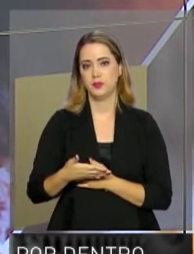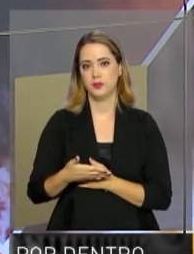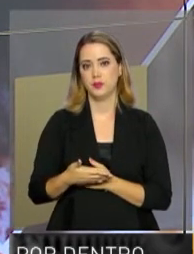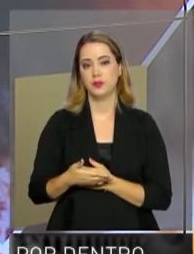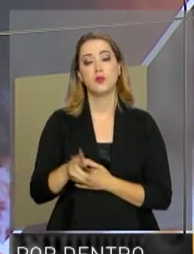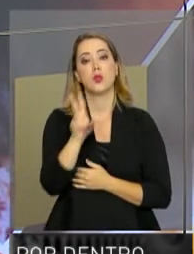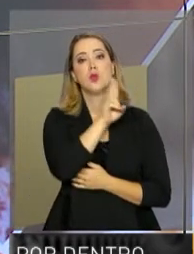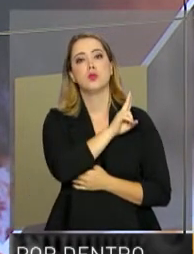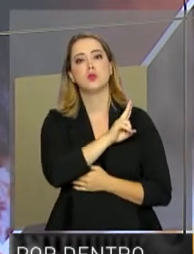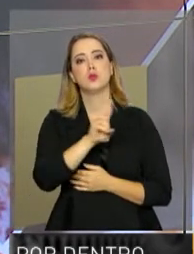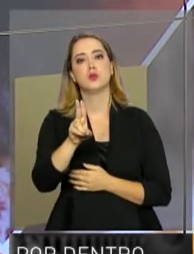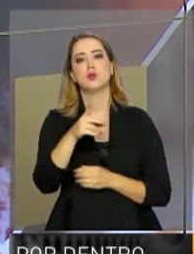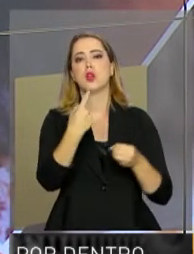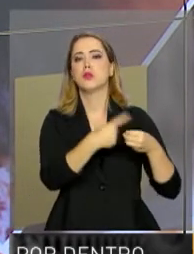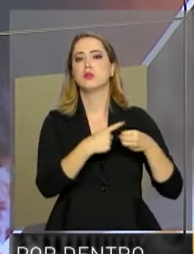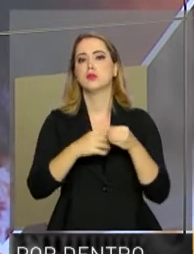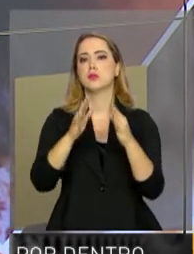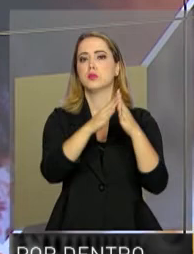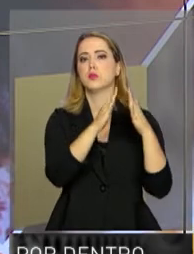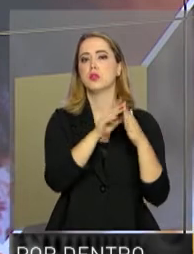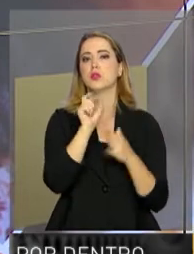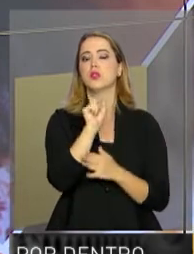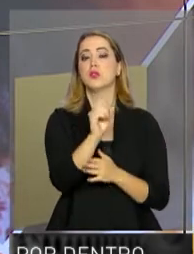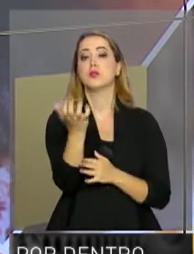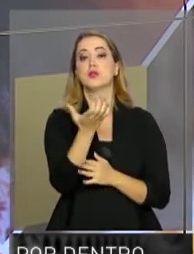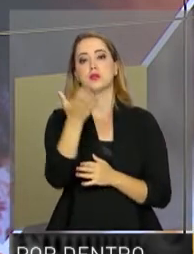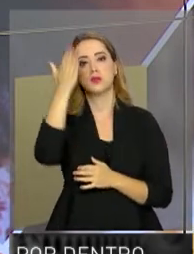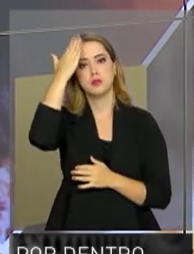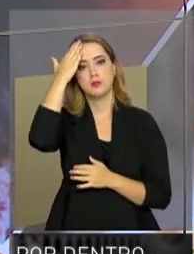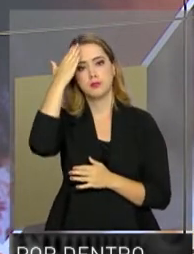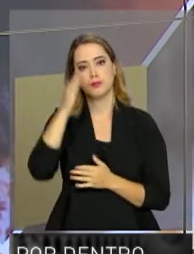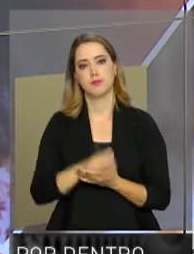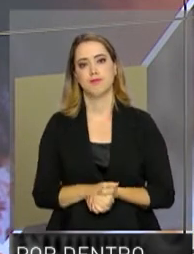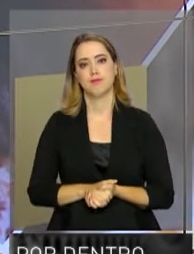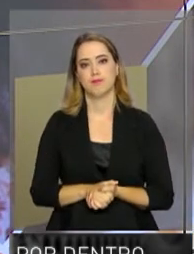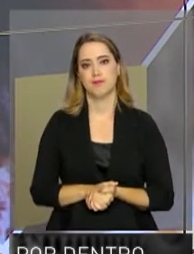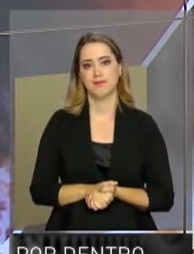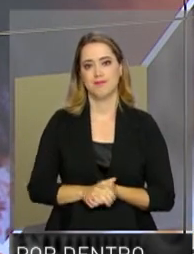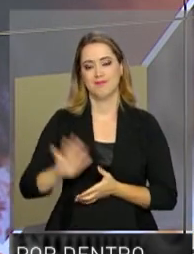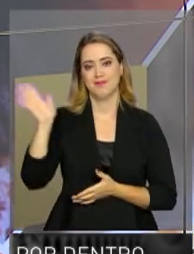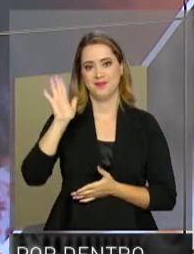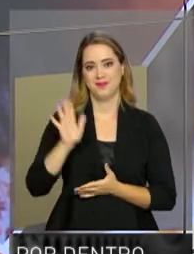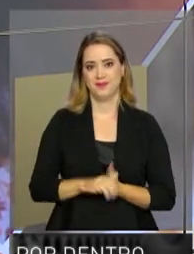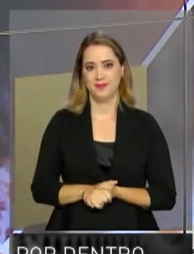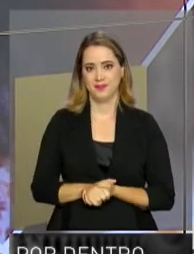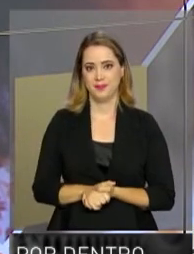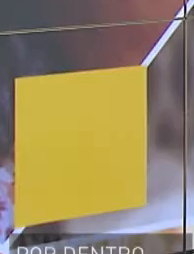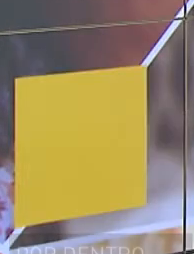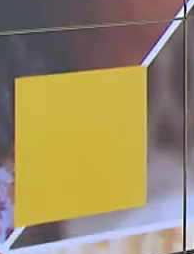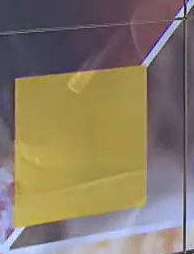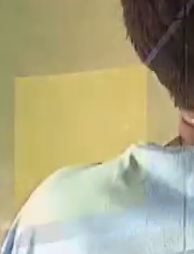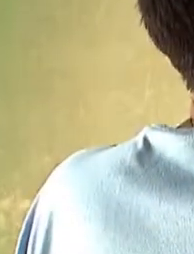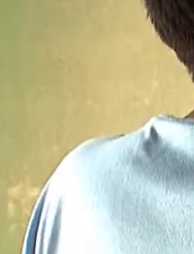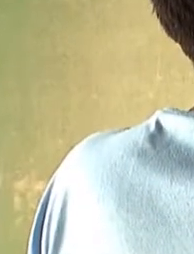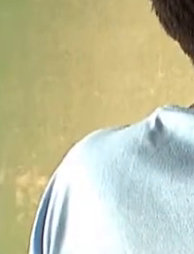pordentrodogoverno@presidencia.gov.br. Informe o seu nome, a cidade onde você mora e o que você gostaria de saber. Até a próxima!